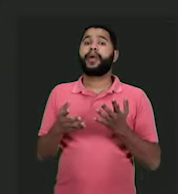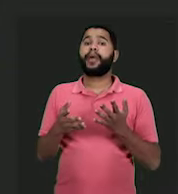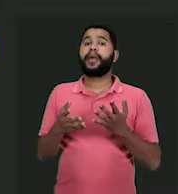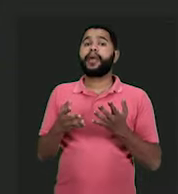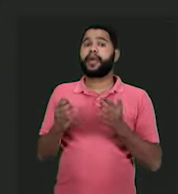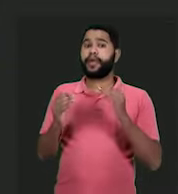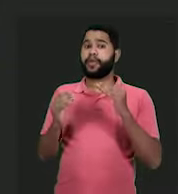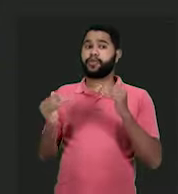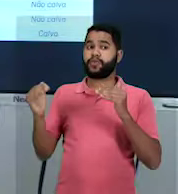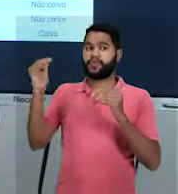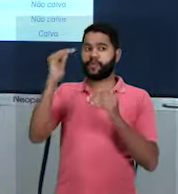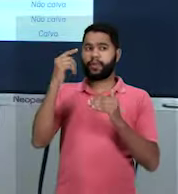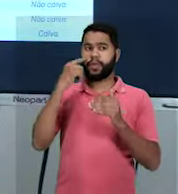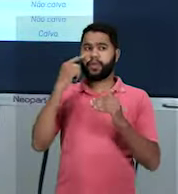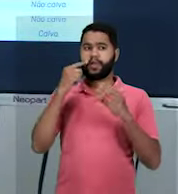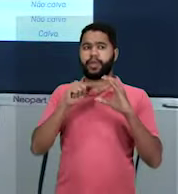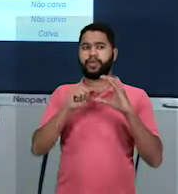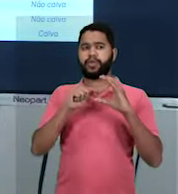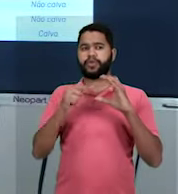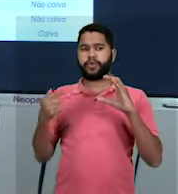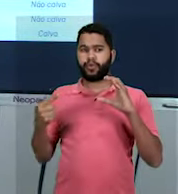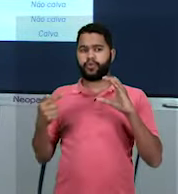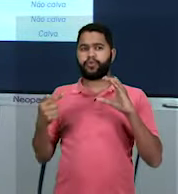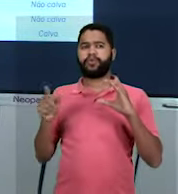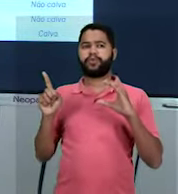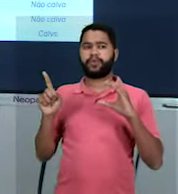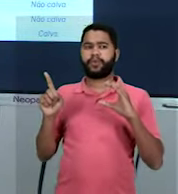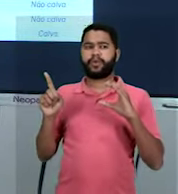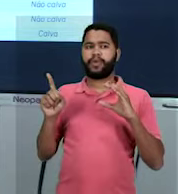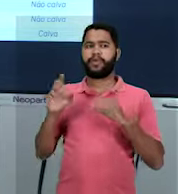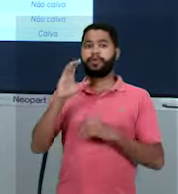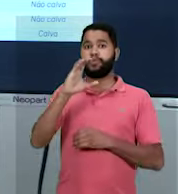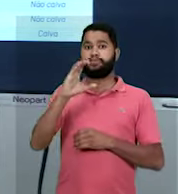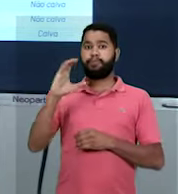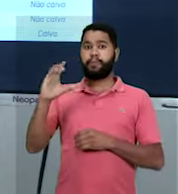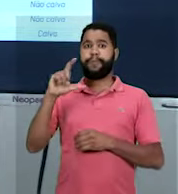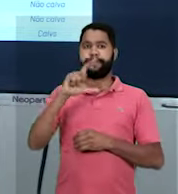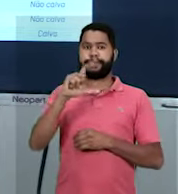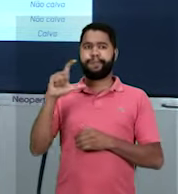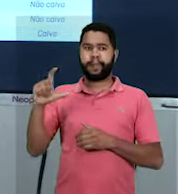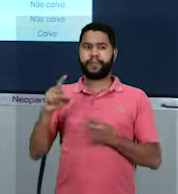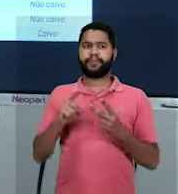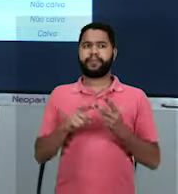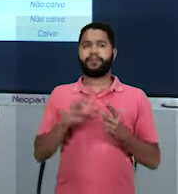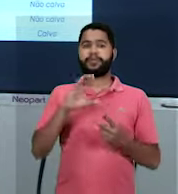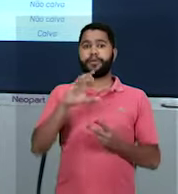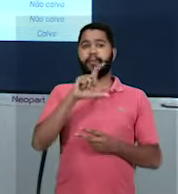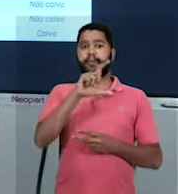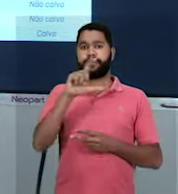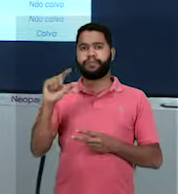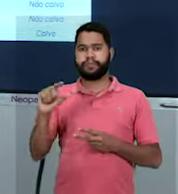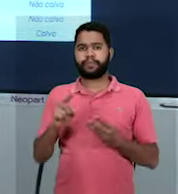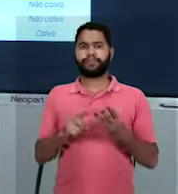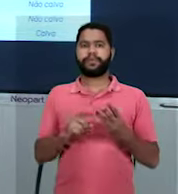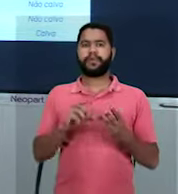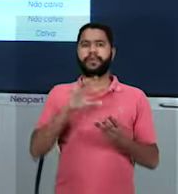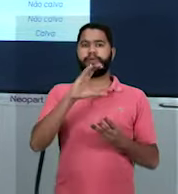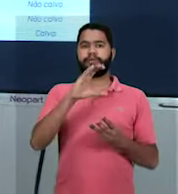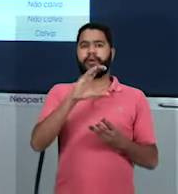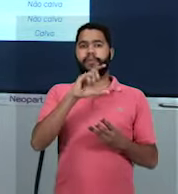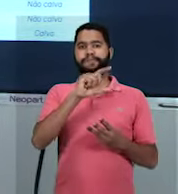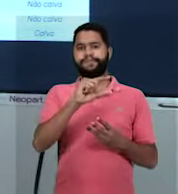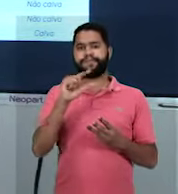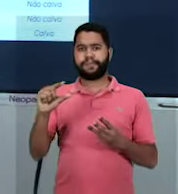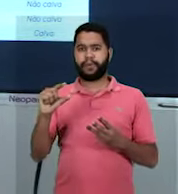os meus genótipos. Czão, Czão, pessoa calva. Czão, Czinho, homem calvo. Czinho, Czinho,